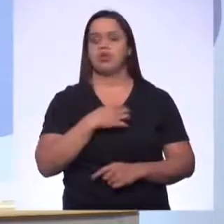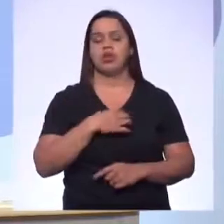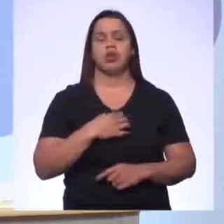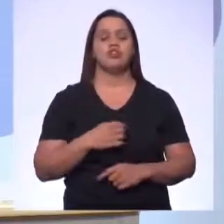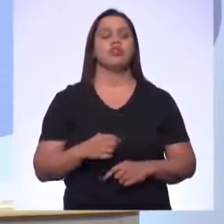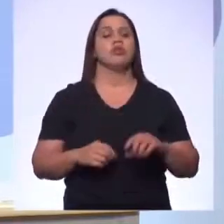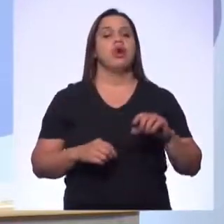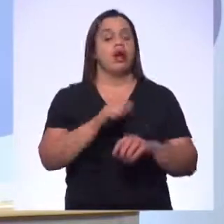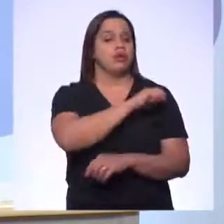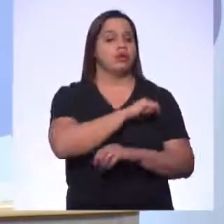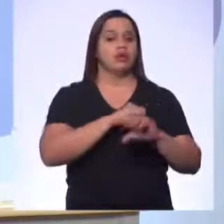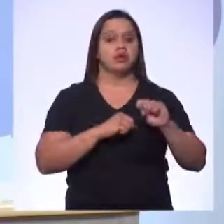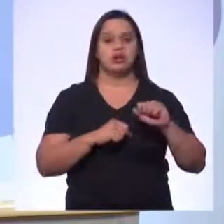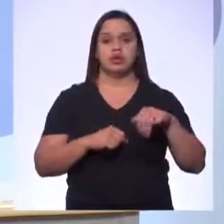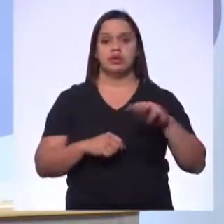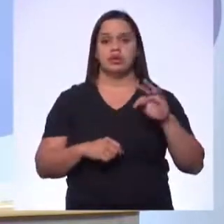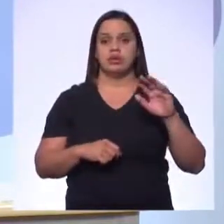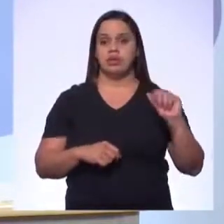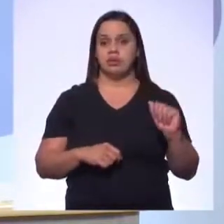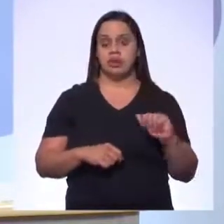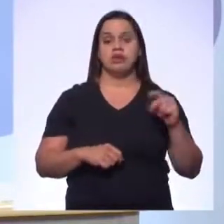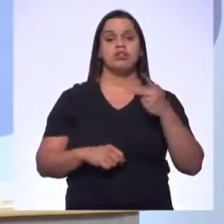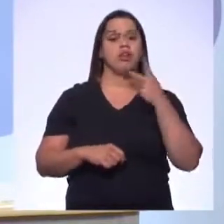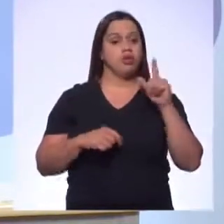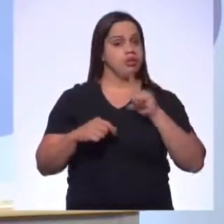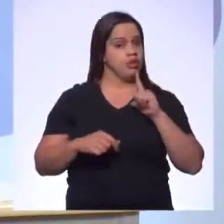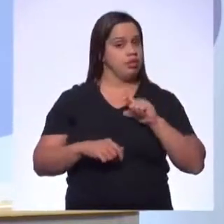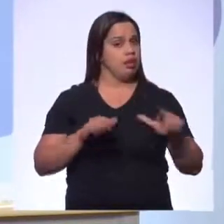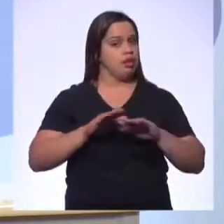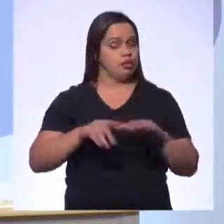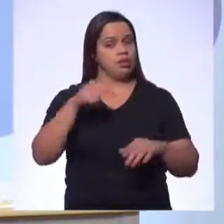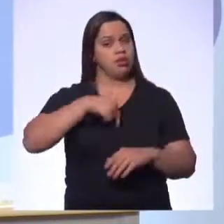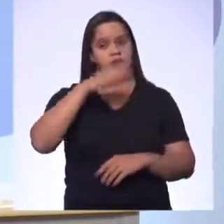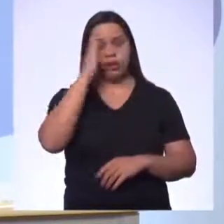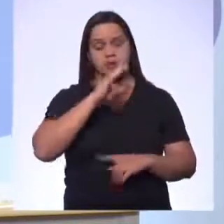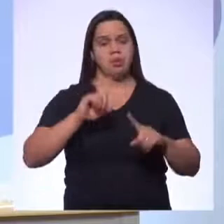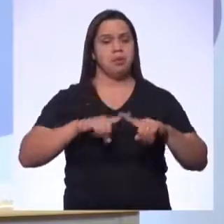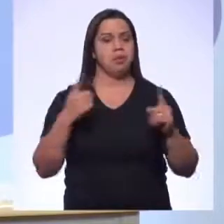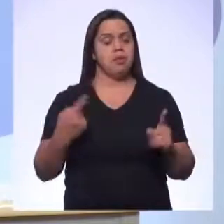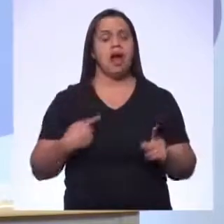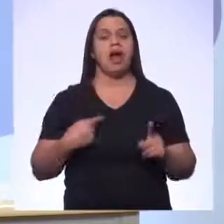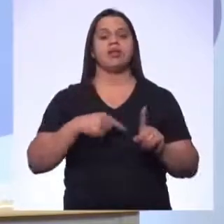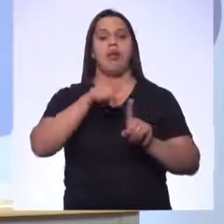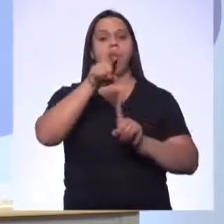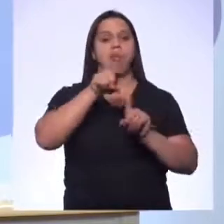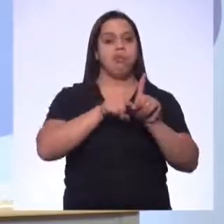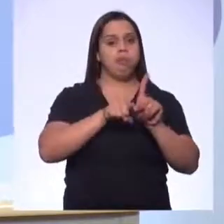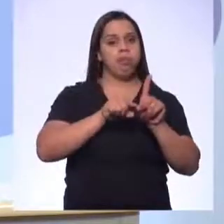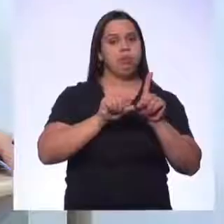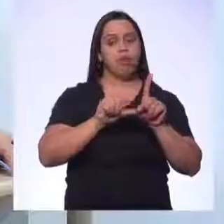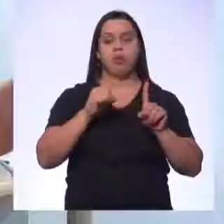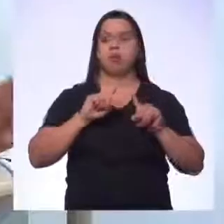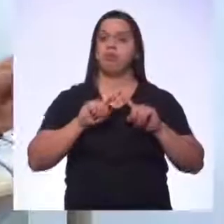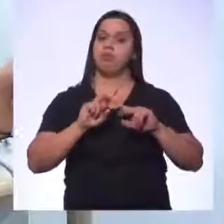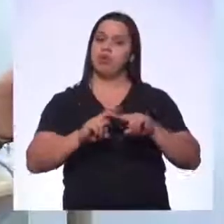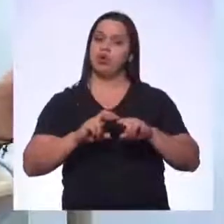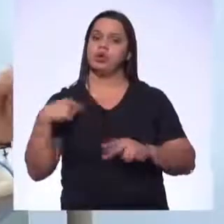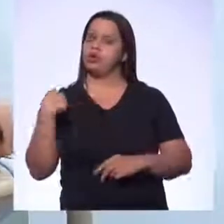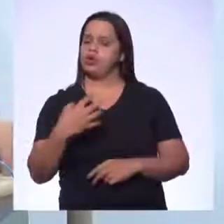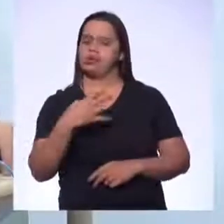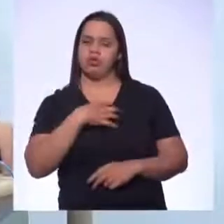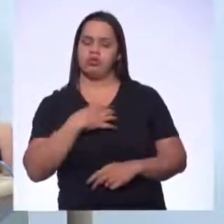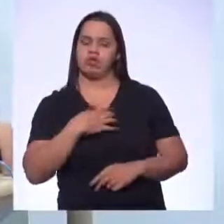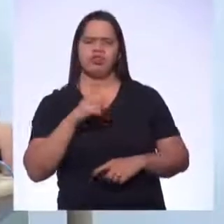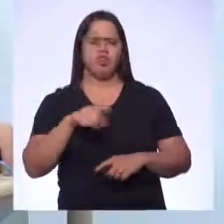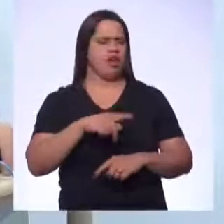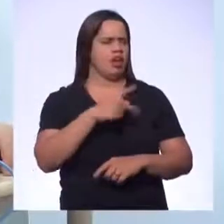mesma coisa. Existem terremotos no Brasil, mas de baixa magnitude, então a gente não sente. Isso aí, a Jéssica aí...